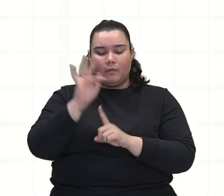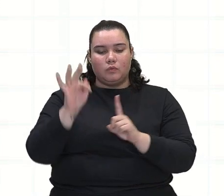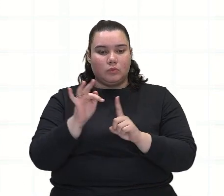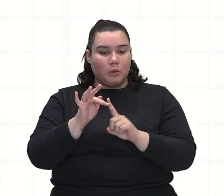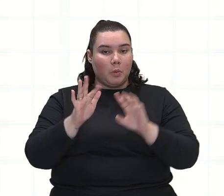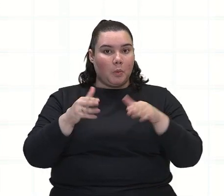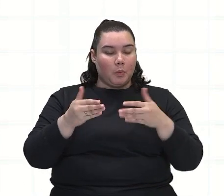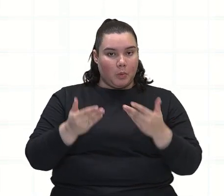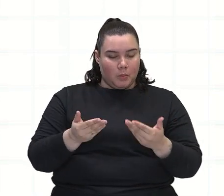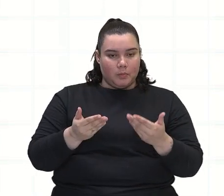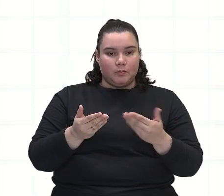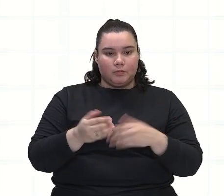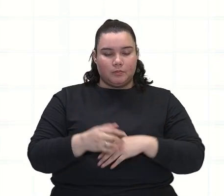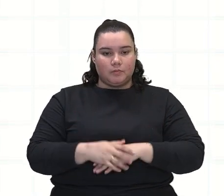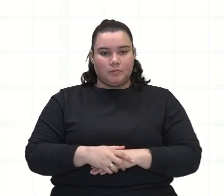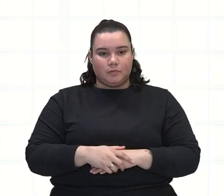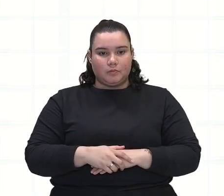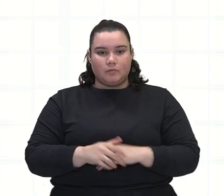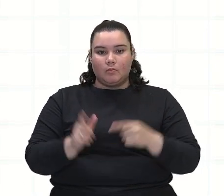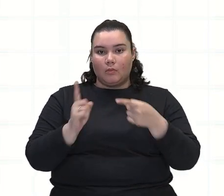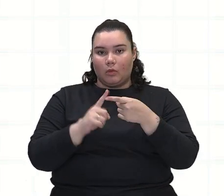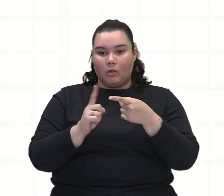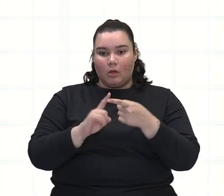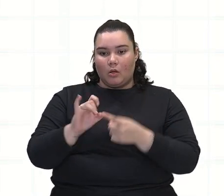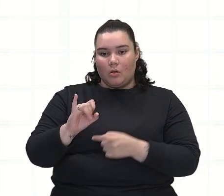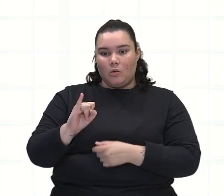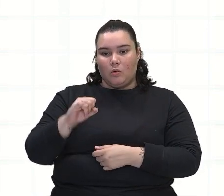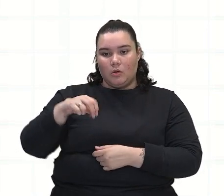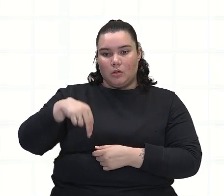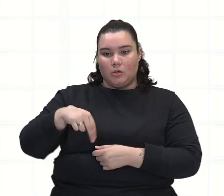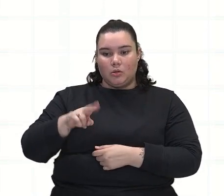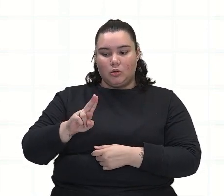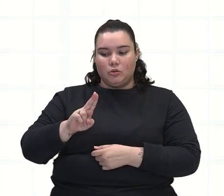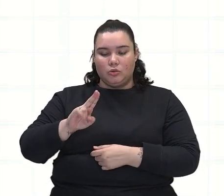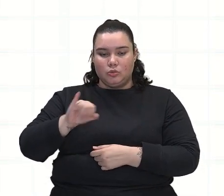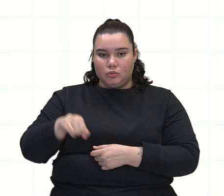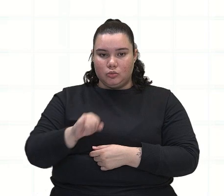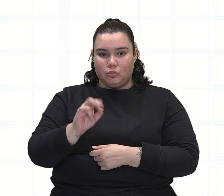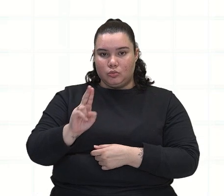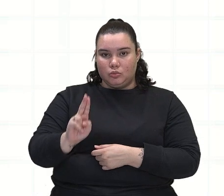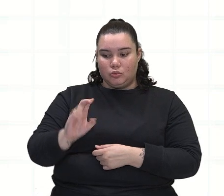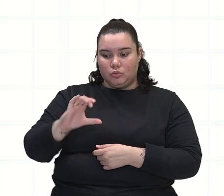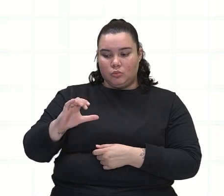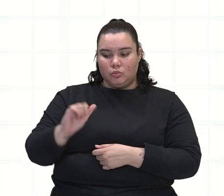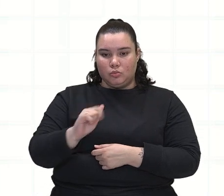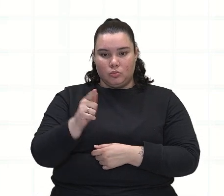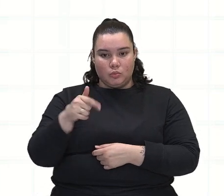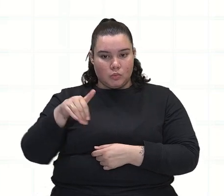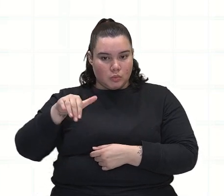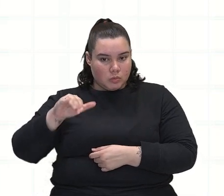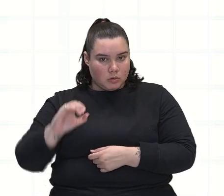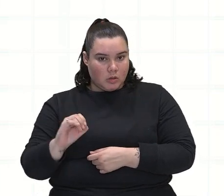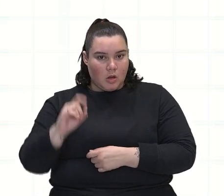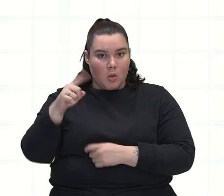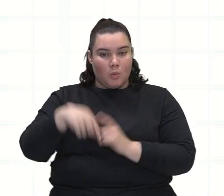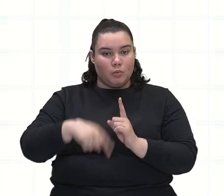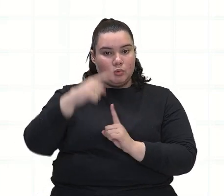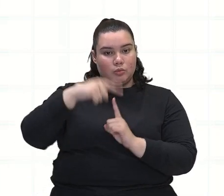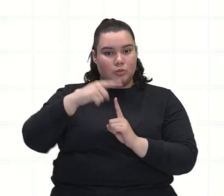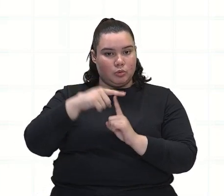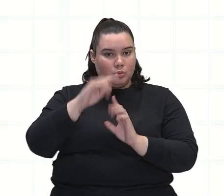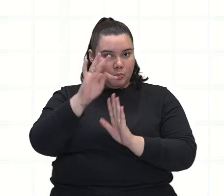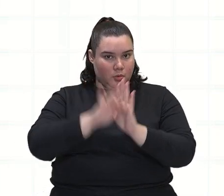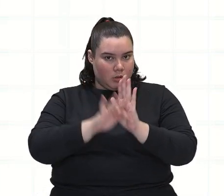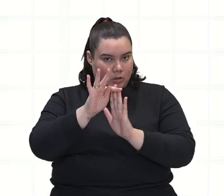intenção comunicativa. Então, o texto injuntivo, né, a injunção, que é a tipologia textual ou